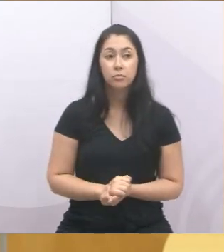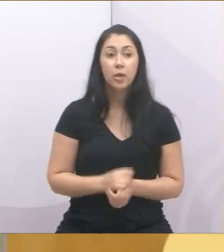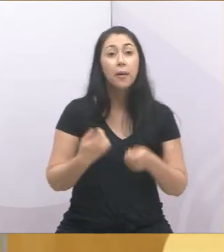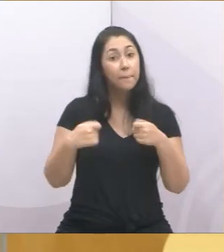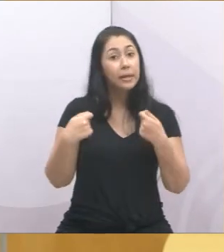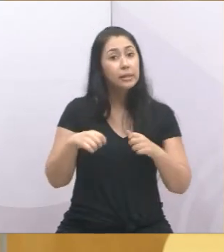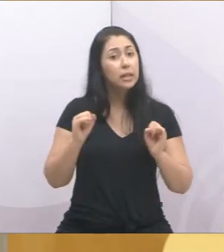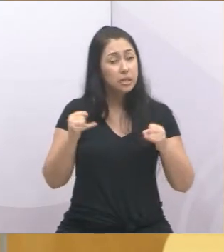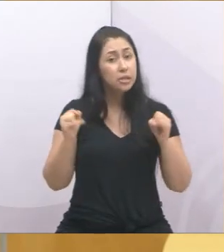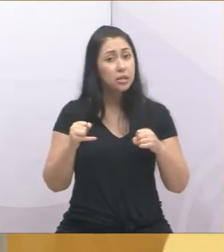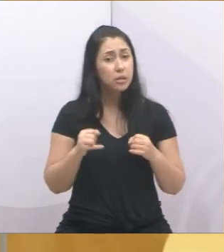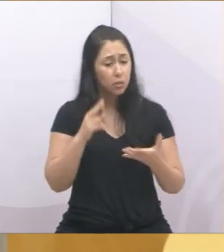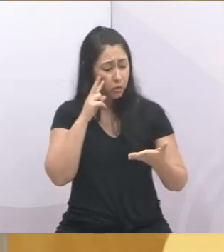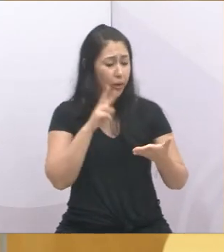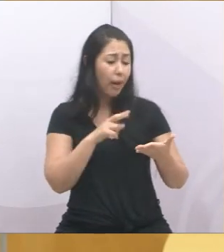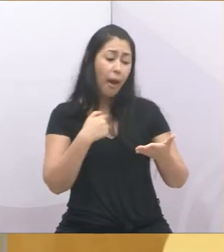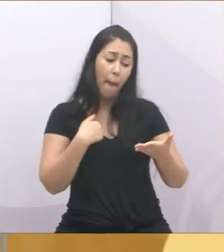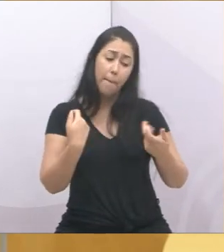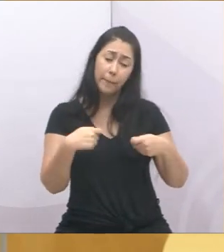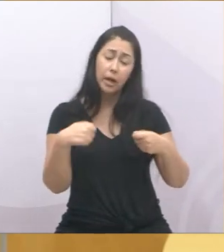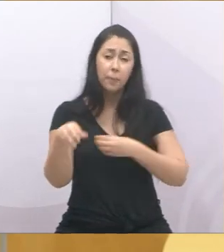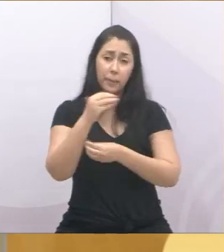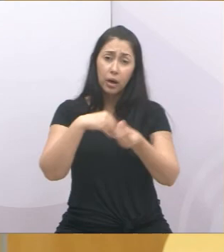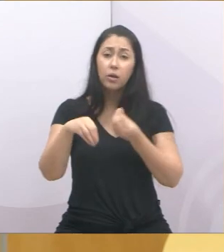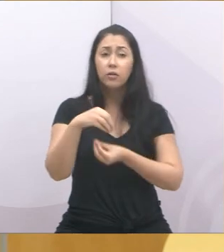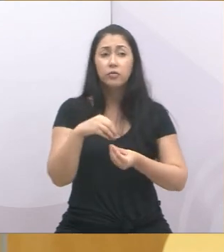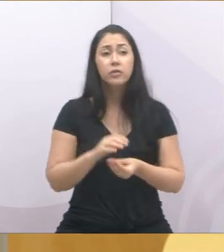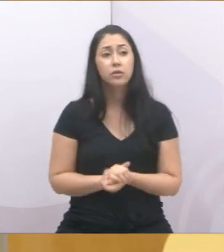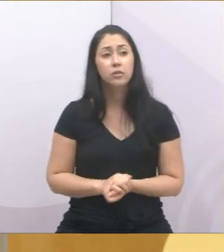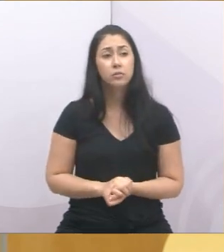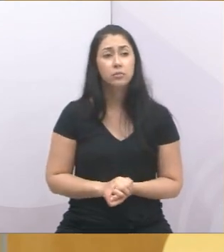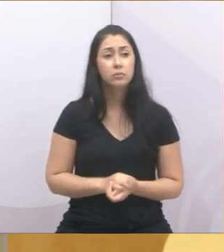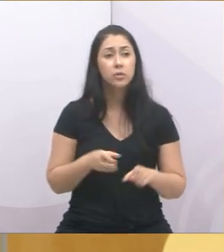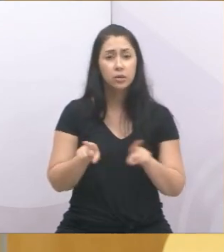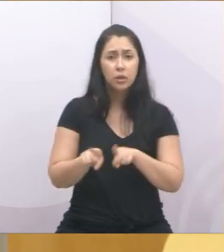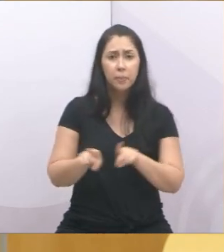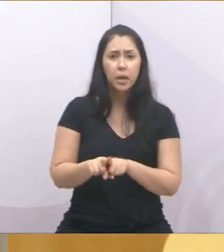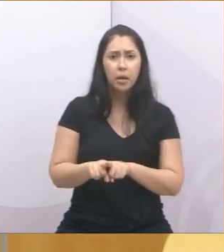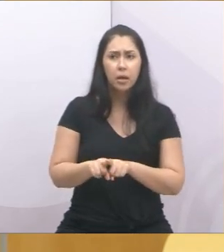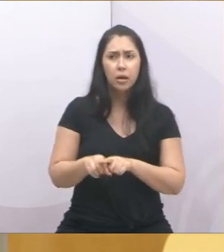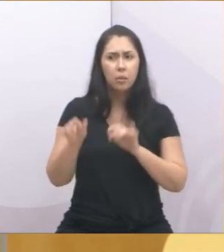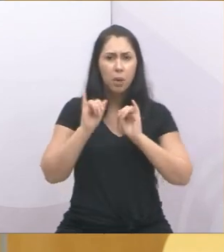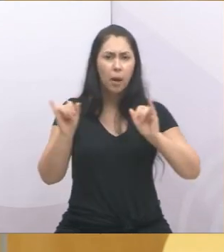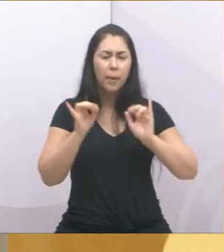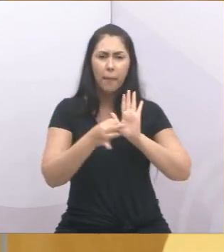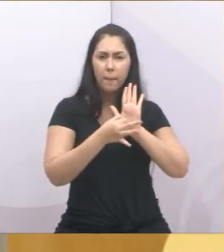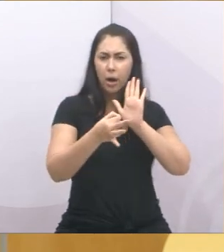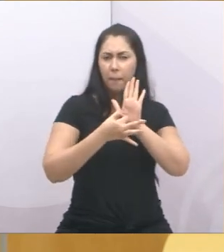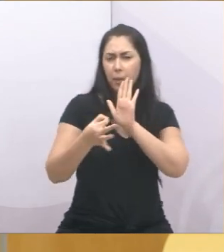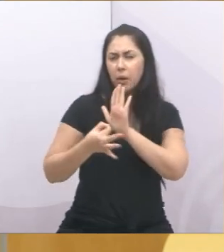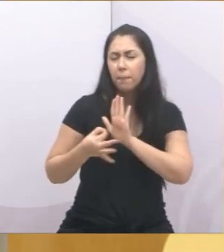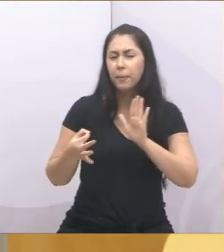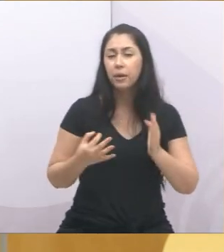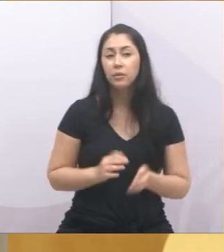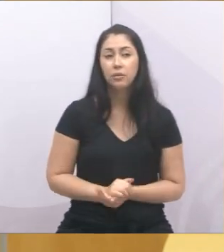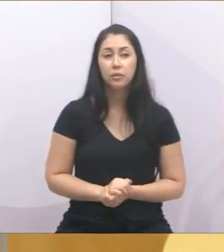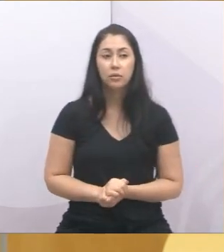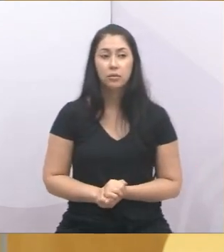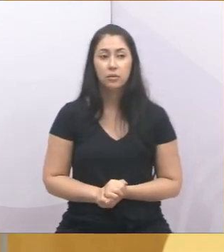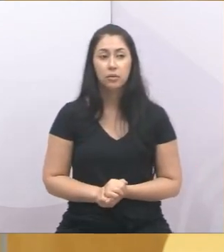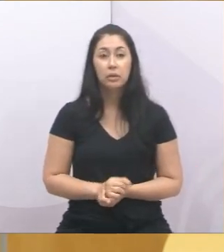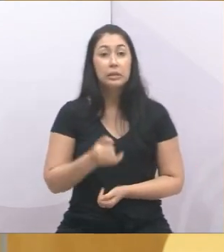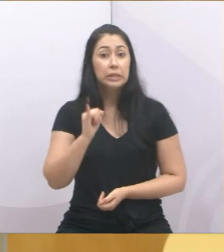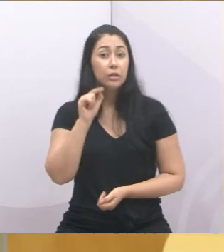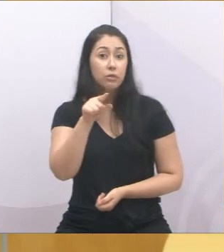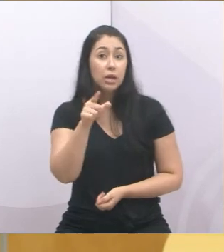precisa olhar por esse lado, né? E começar a tomar o seu espaço. Os cristãos têm que tomar o seu espaço. E se você